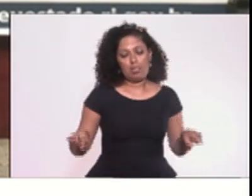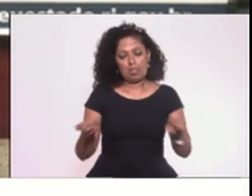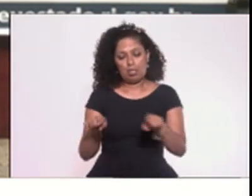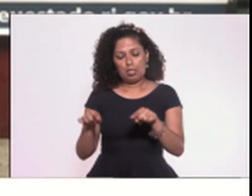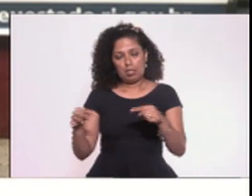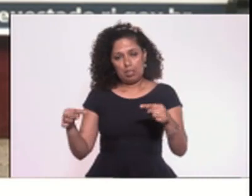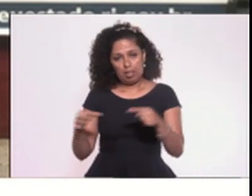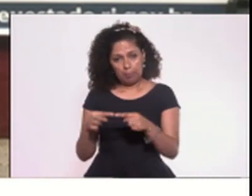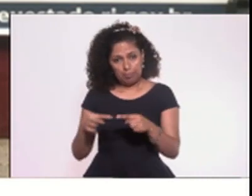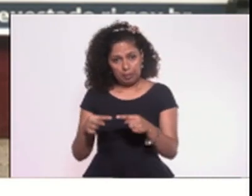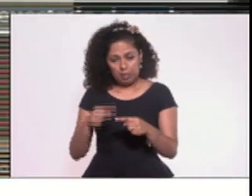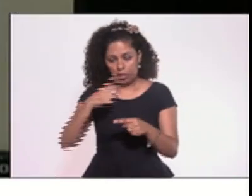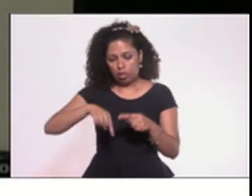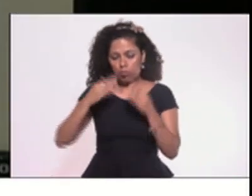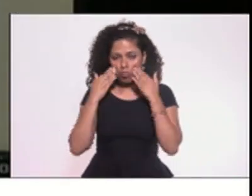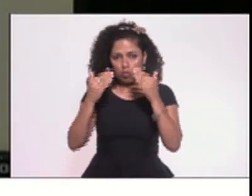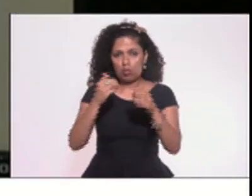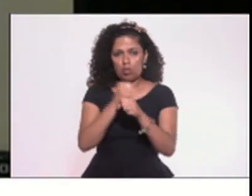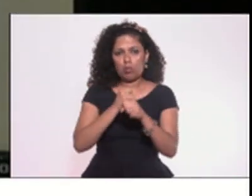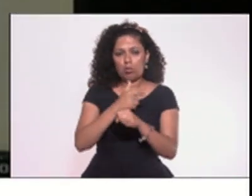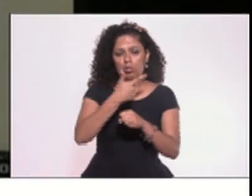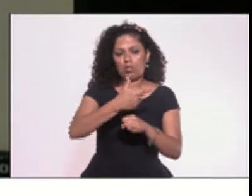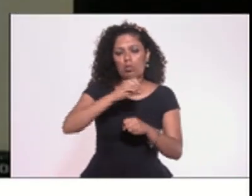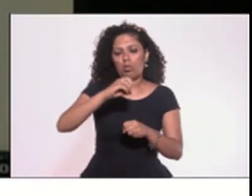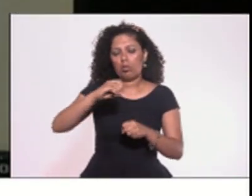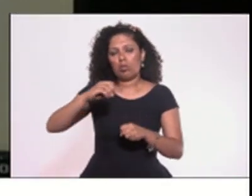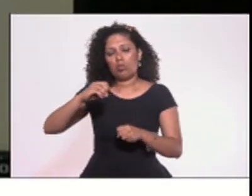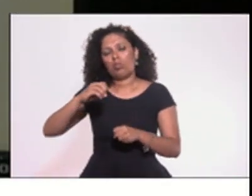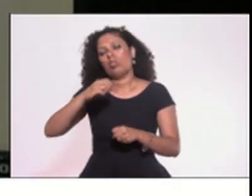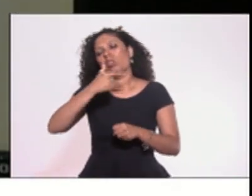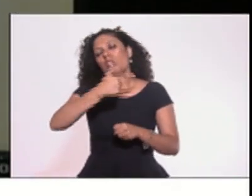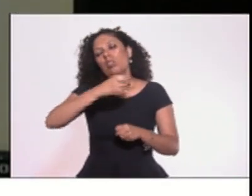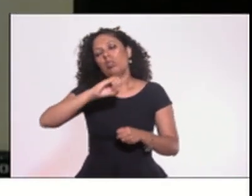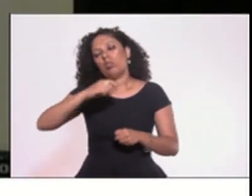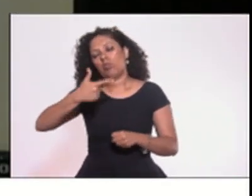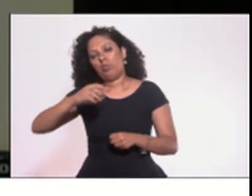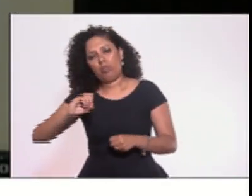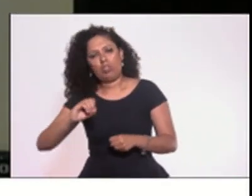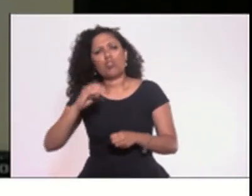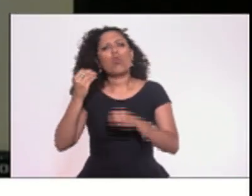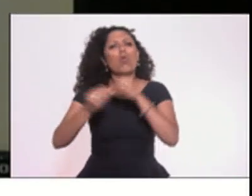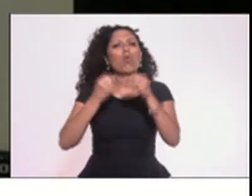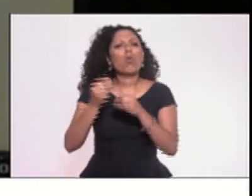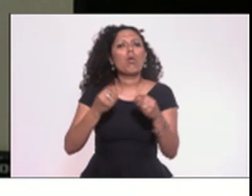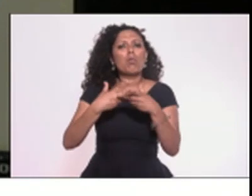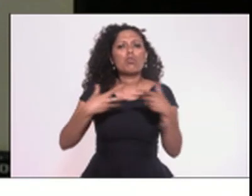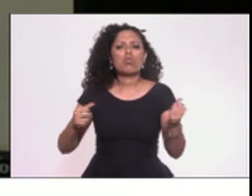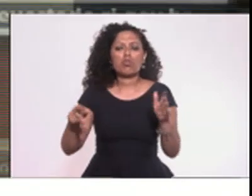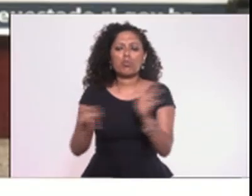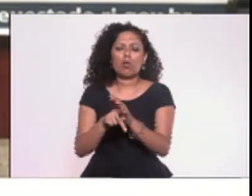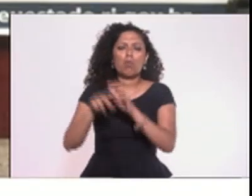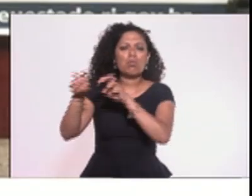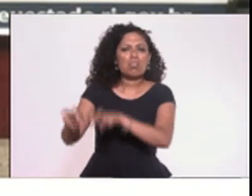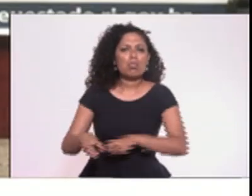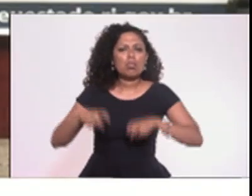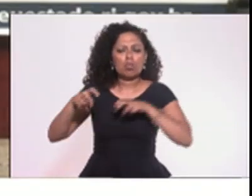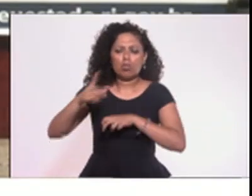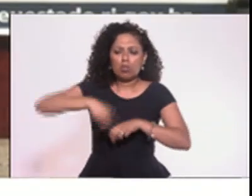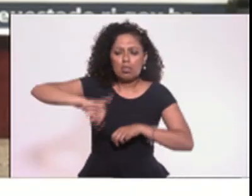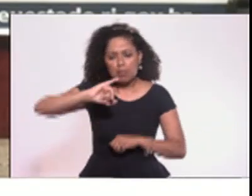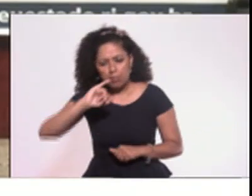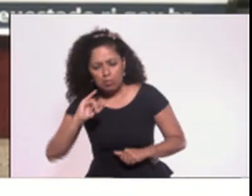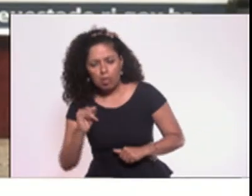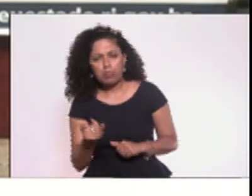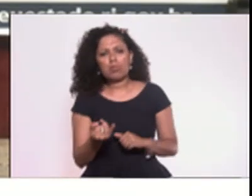Green Rio 2020. De que maneira esses resíduos do campo não só são aproveitados